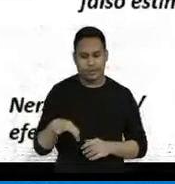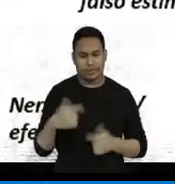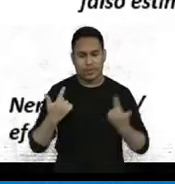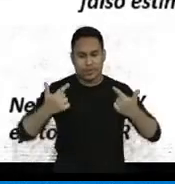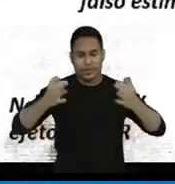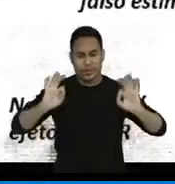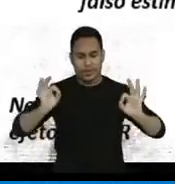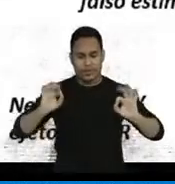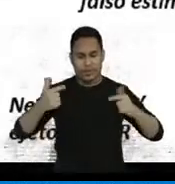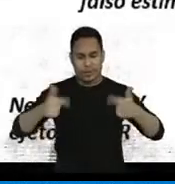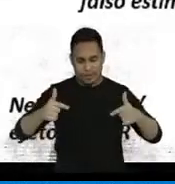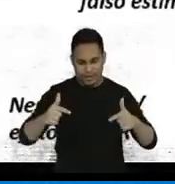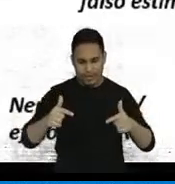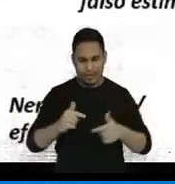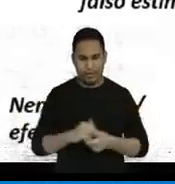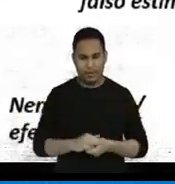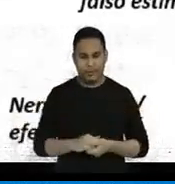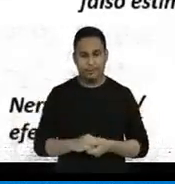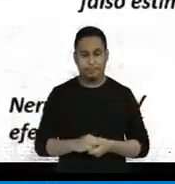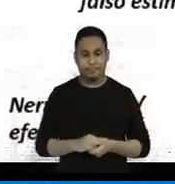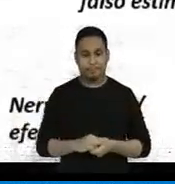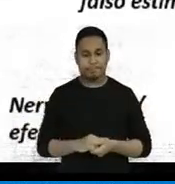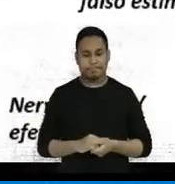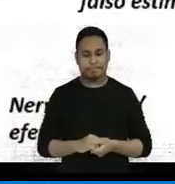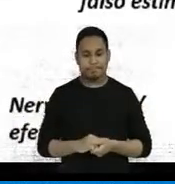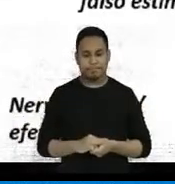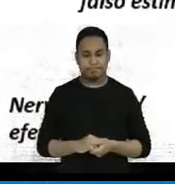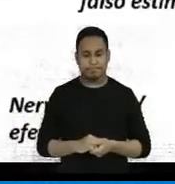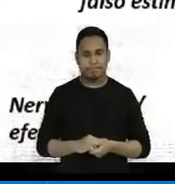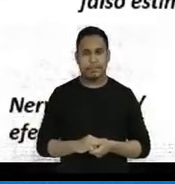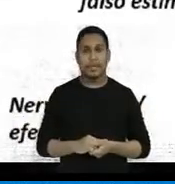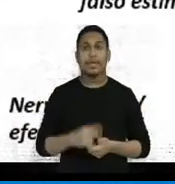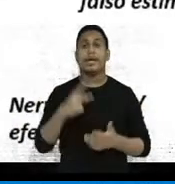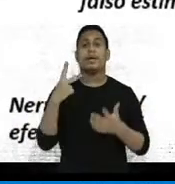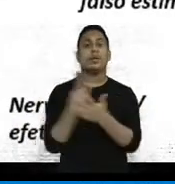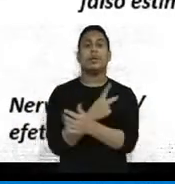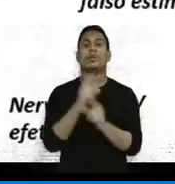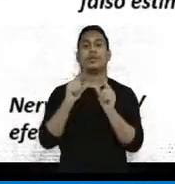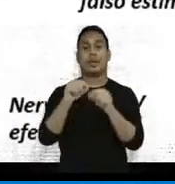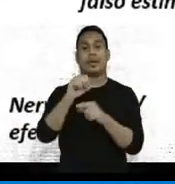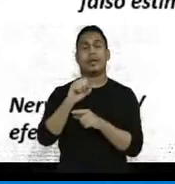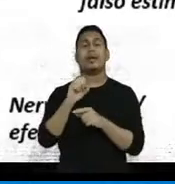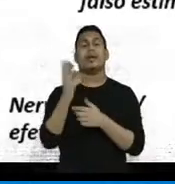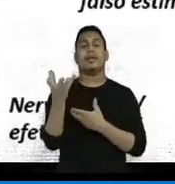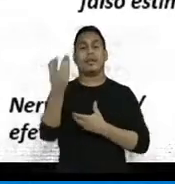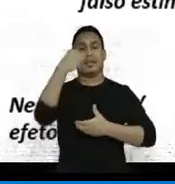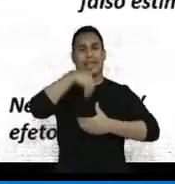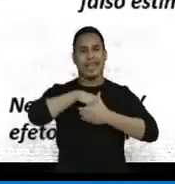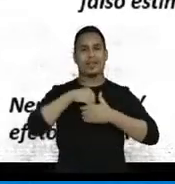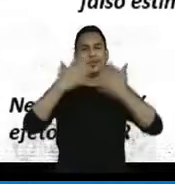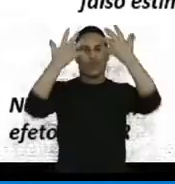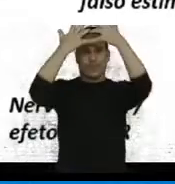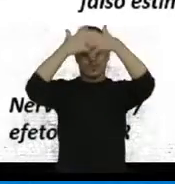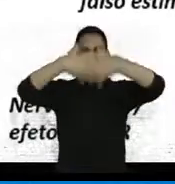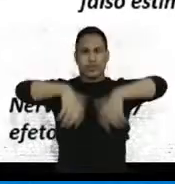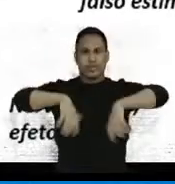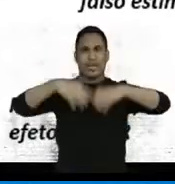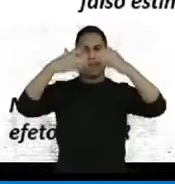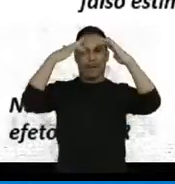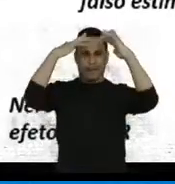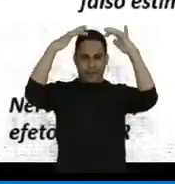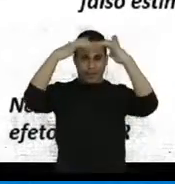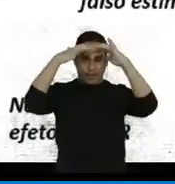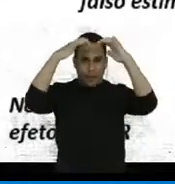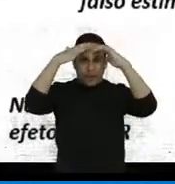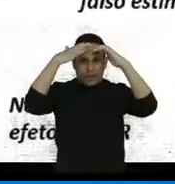o nível de GABA do nosso sistema nervoso para diminuir a dor. Então, são as duas principais estratégias,